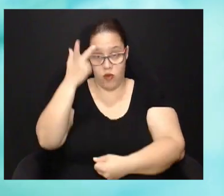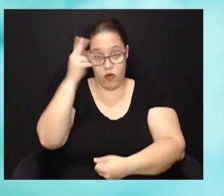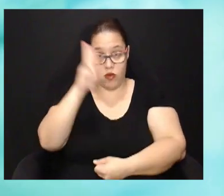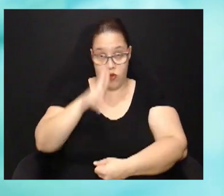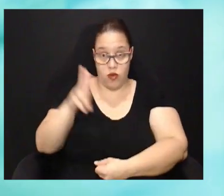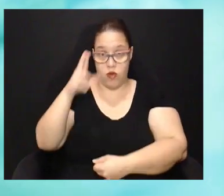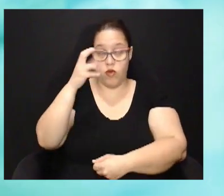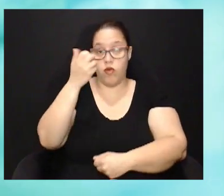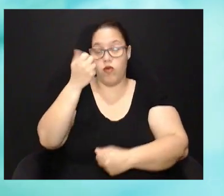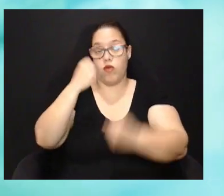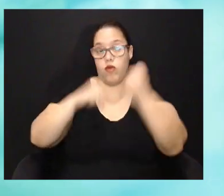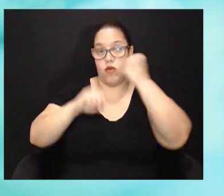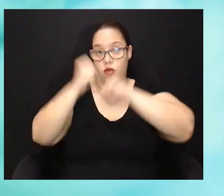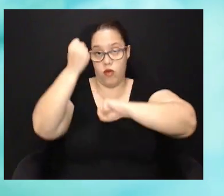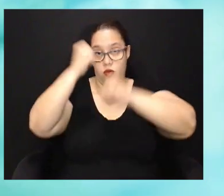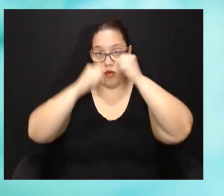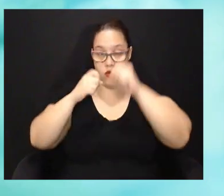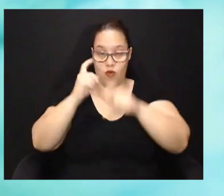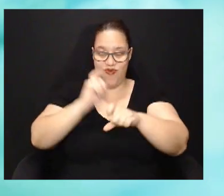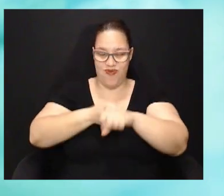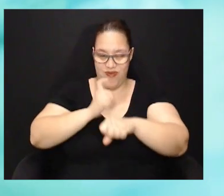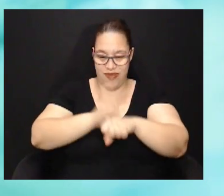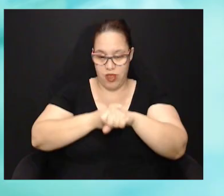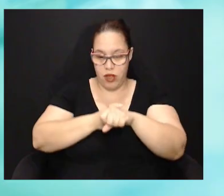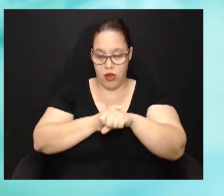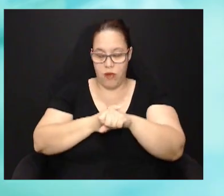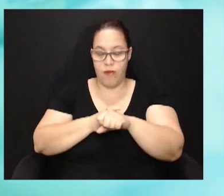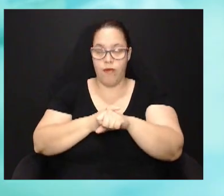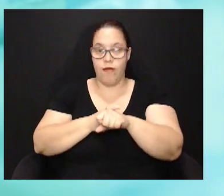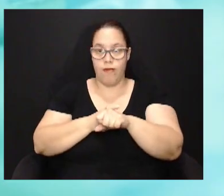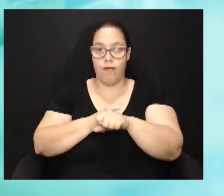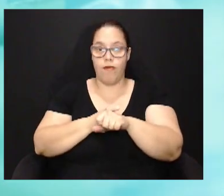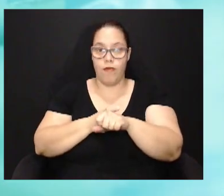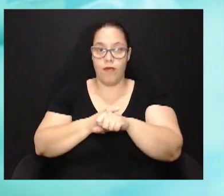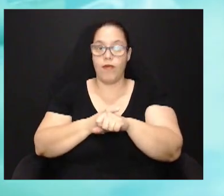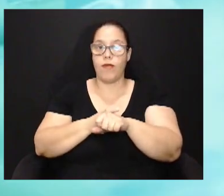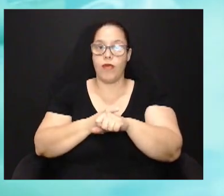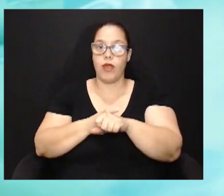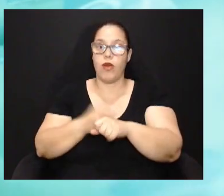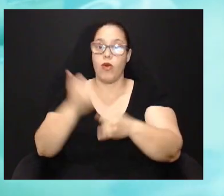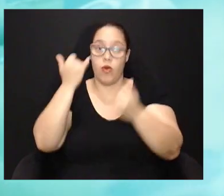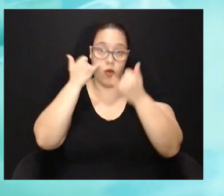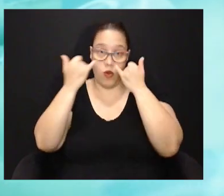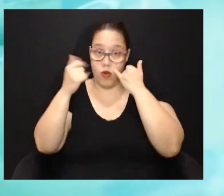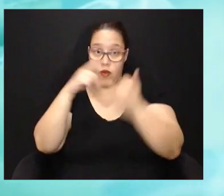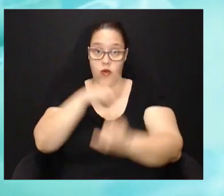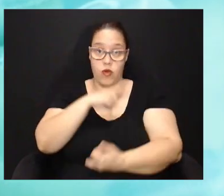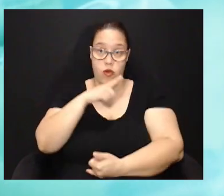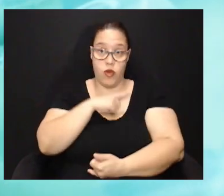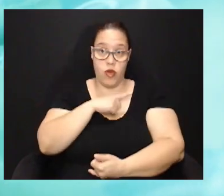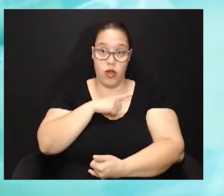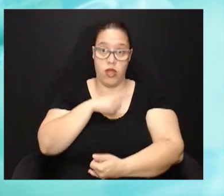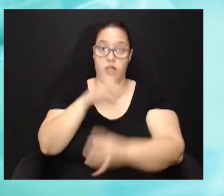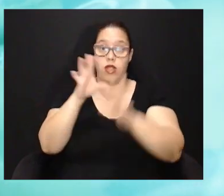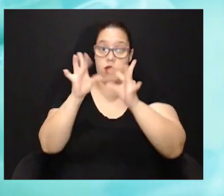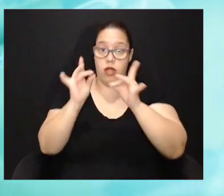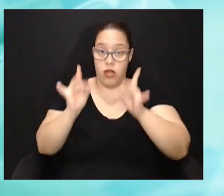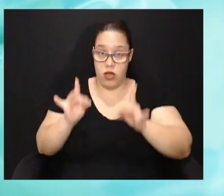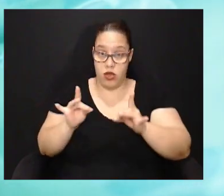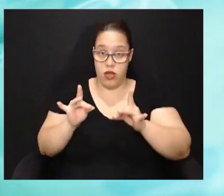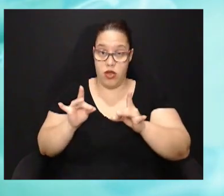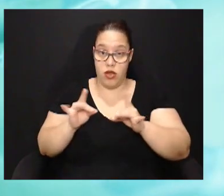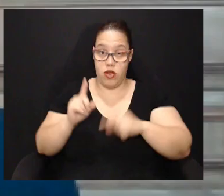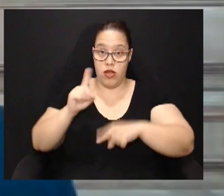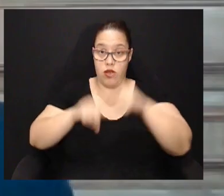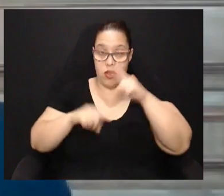comumente utilizadas na indústria para ajudar nesse endurecimento das unhas. Então, a informação que nós temos é que essas substâncias são exclusivas para